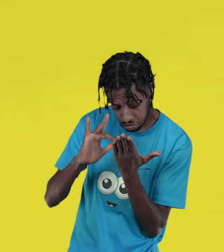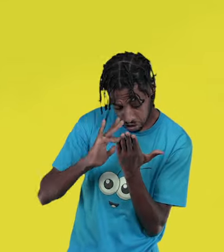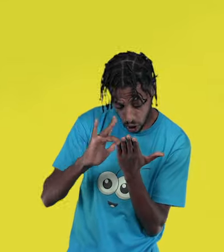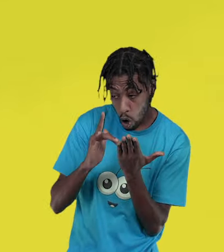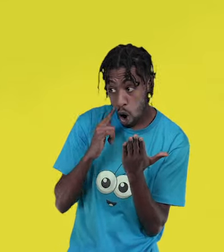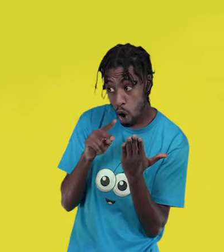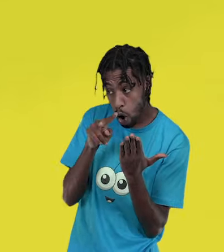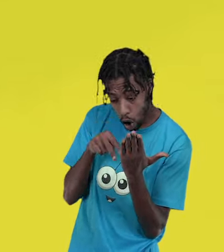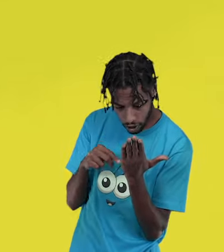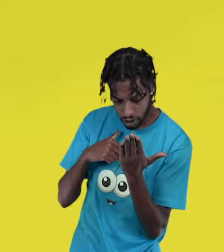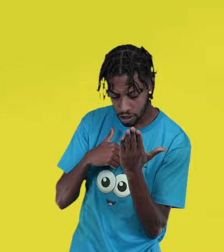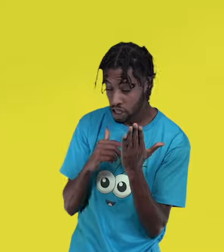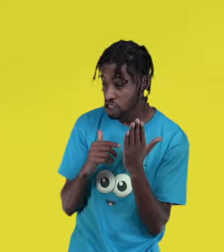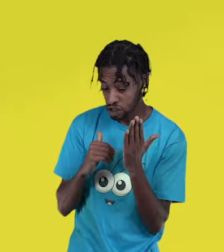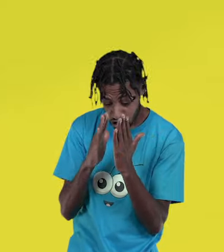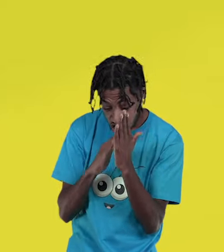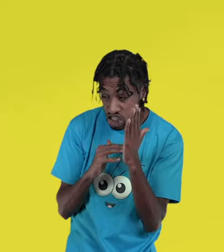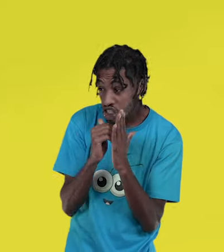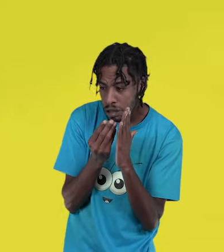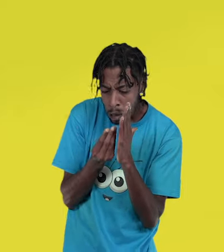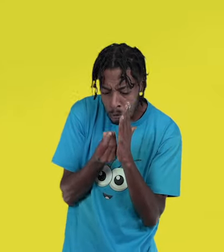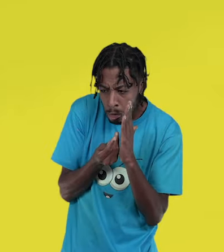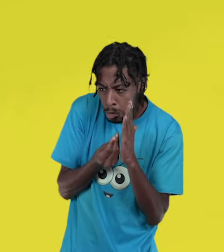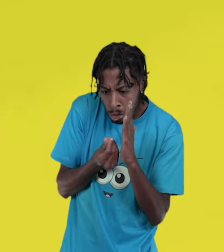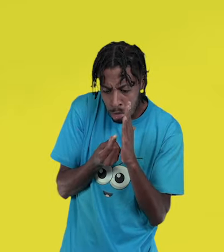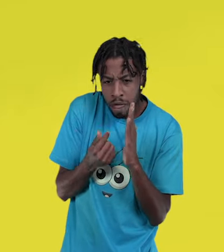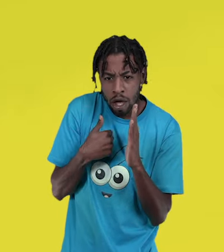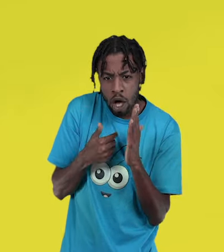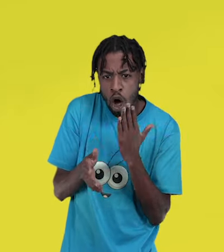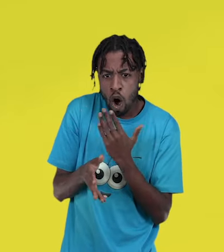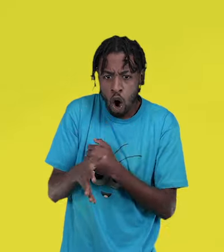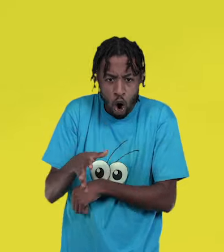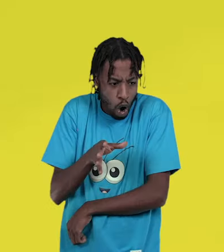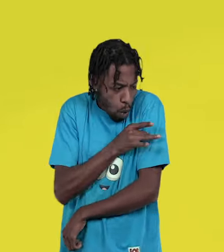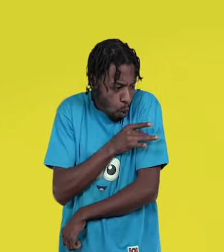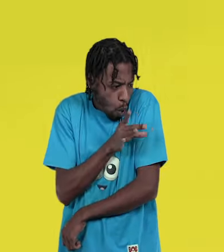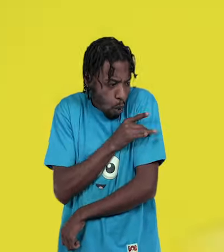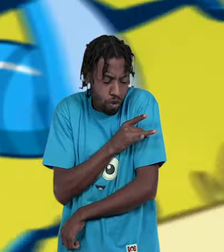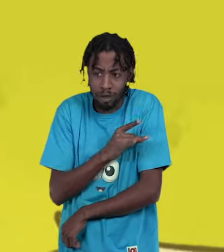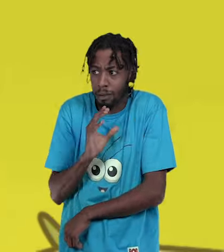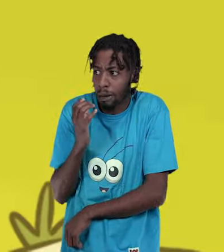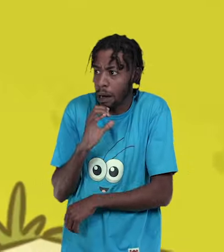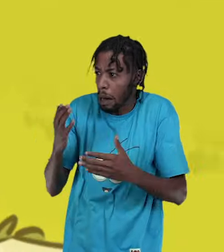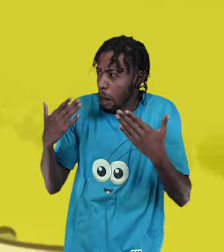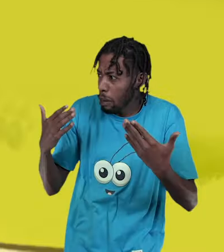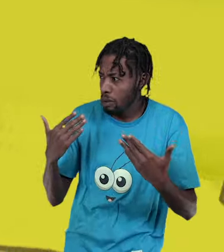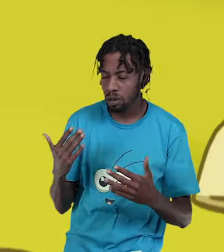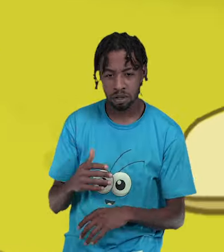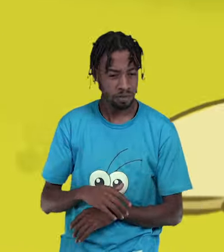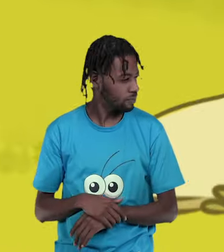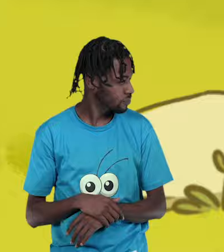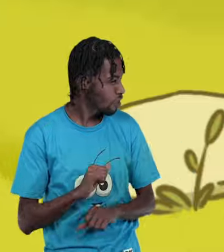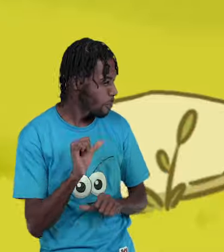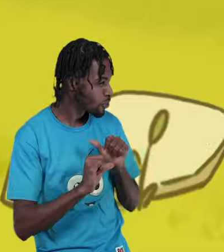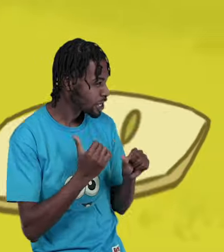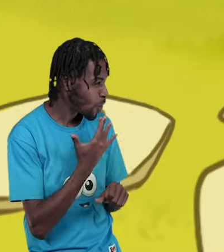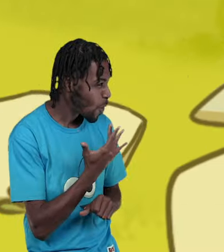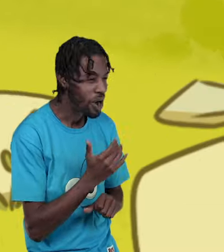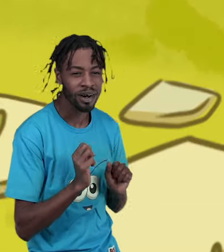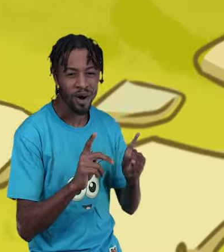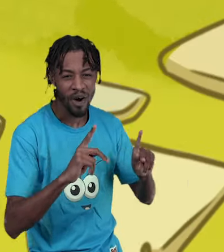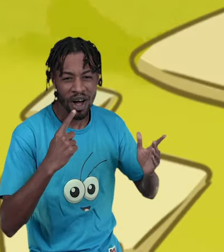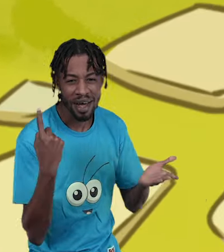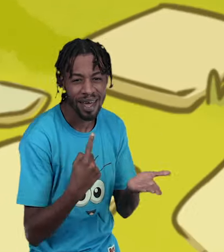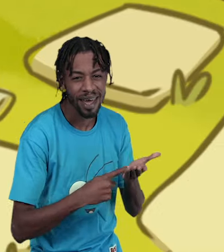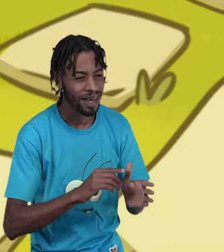Olha! Tinta fresca! Gruda muito no calor! Hã? Tinta fresca muda muito de cor? Pode